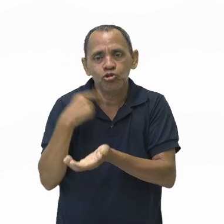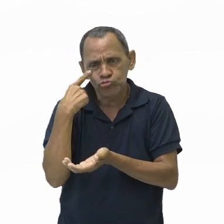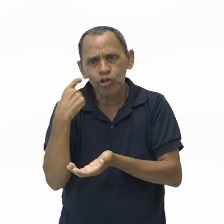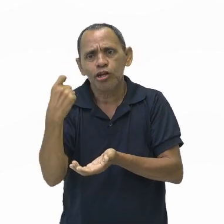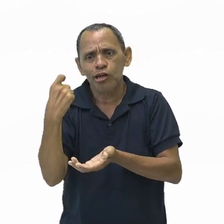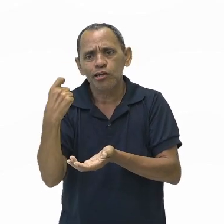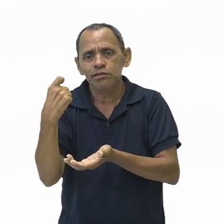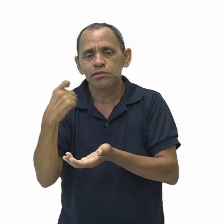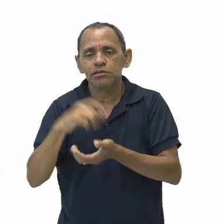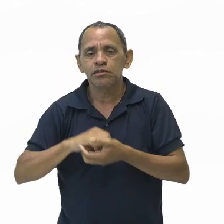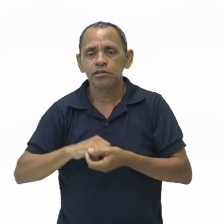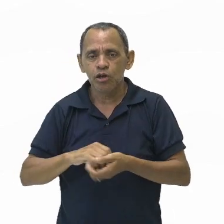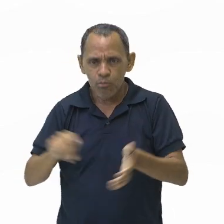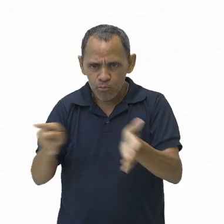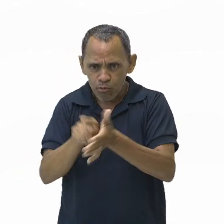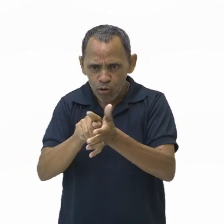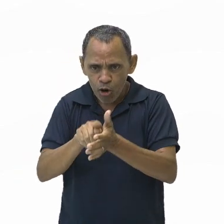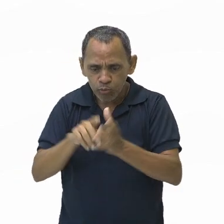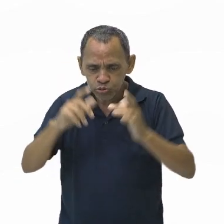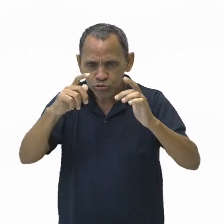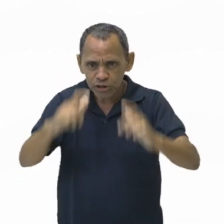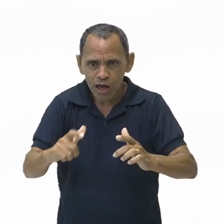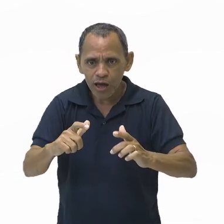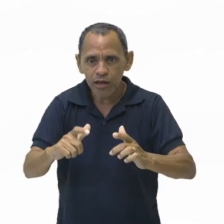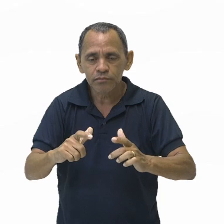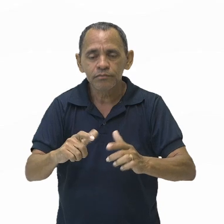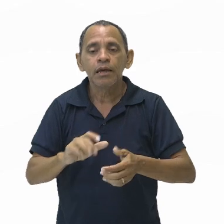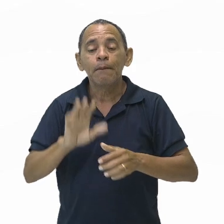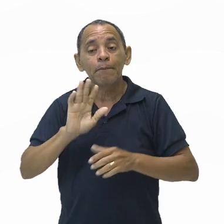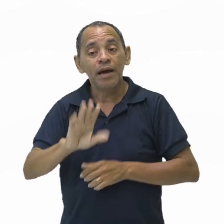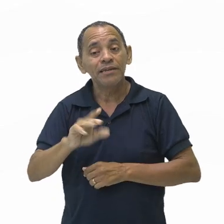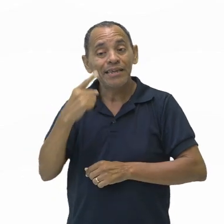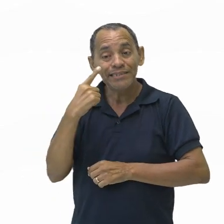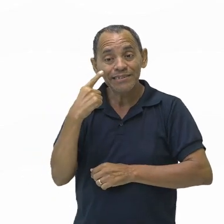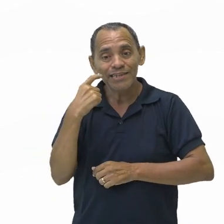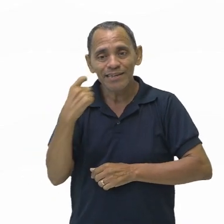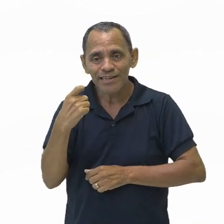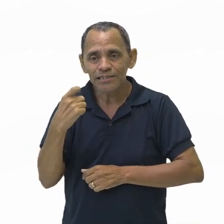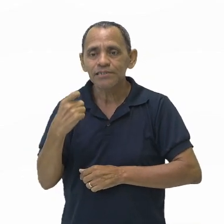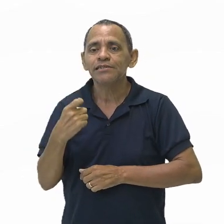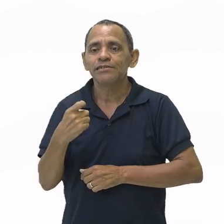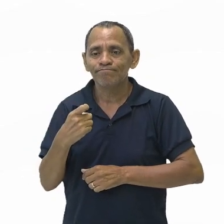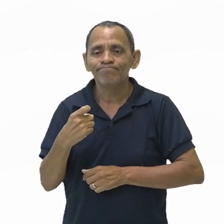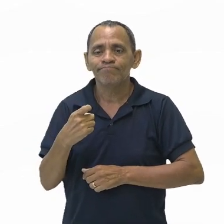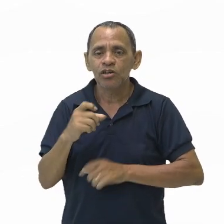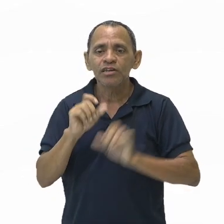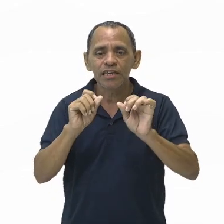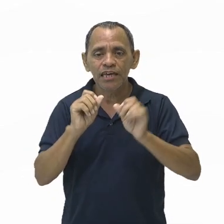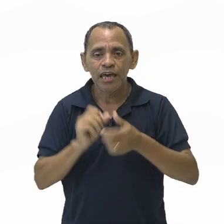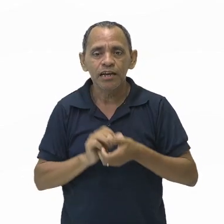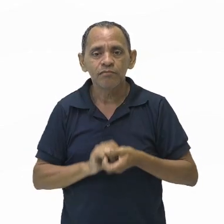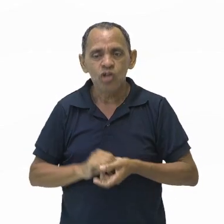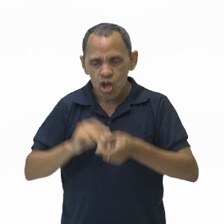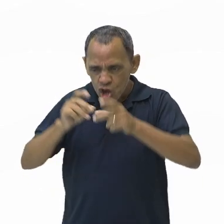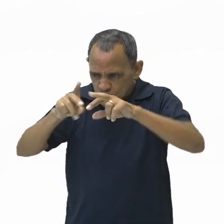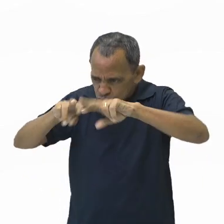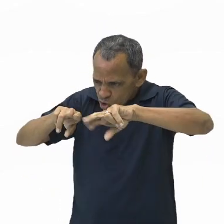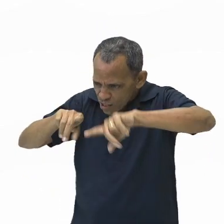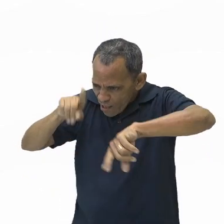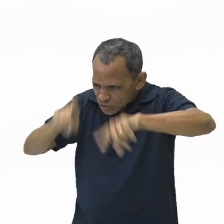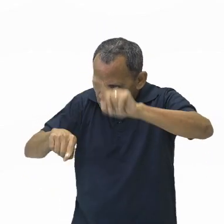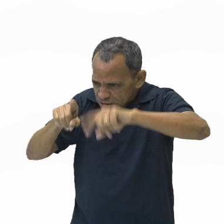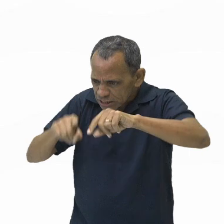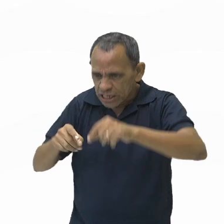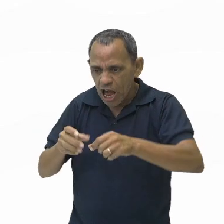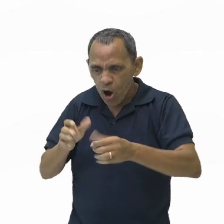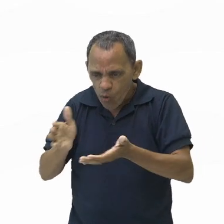pessoal, tipicamente exploratório, exploração mesmo, de tirar tudo que tinha aqui e mandar embora,